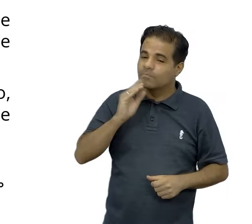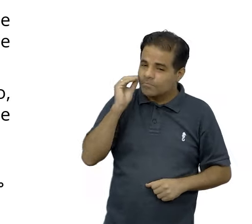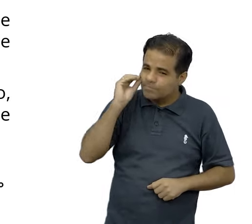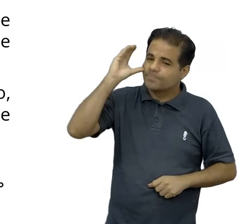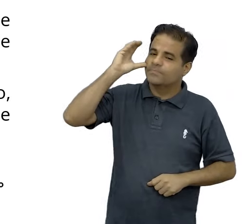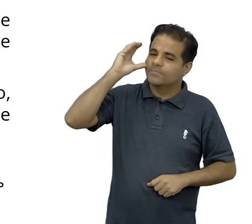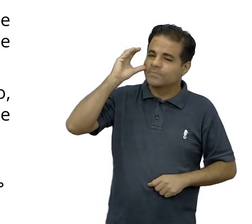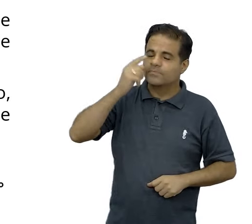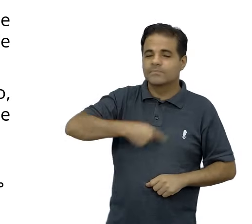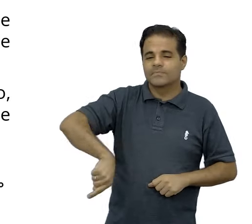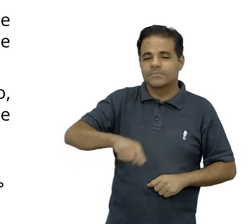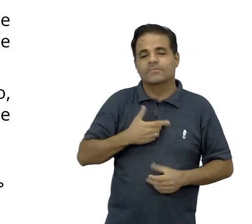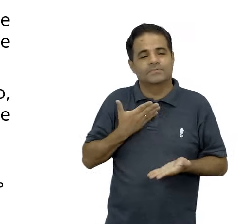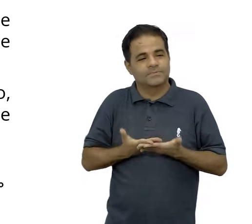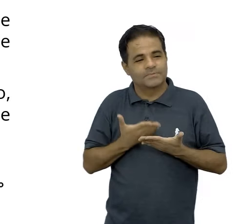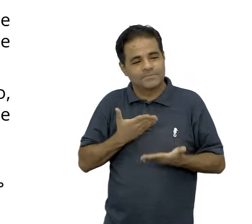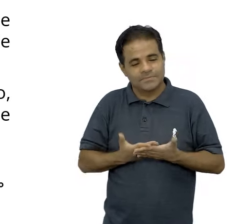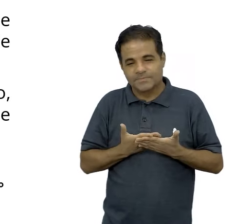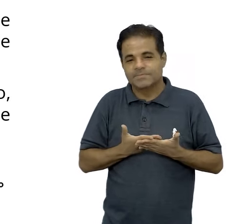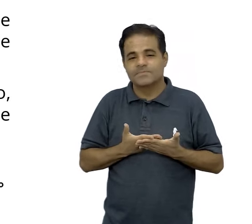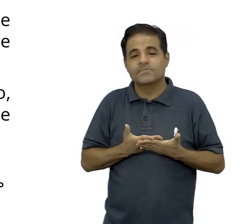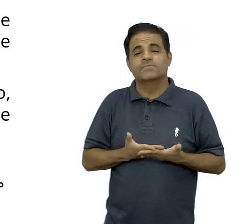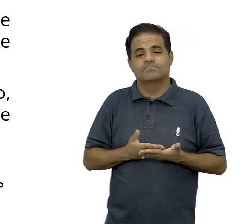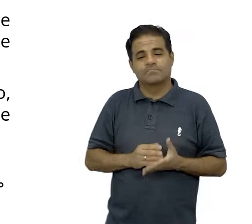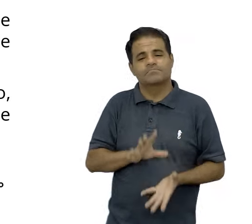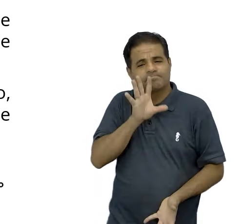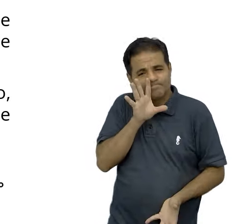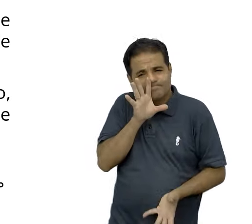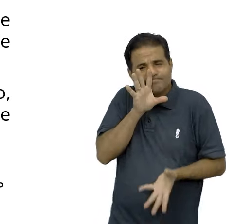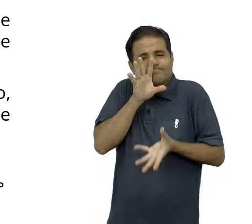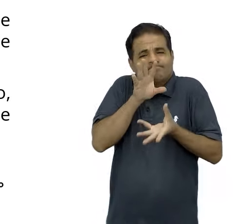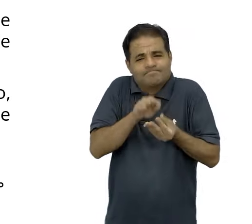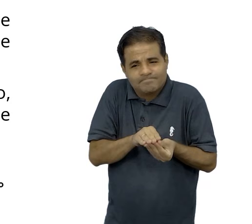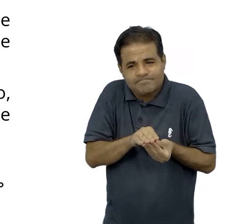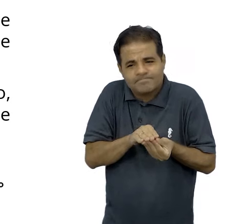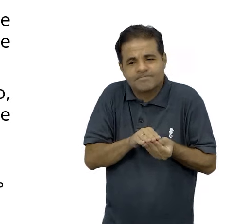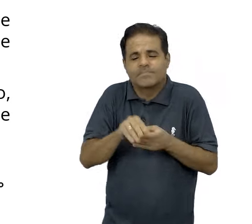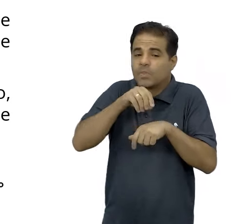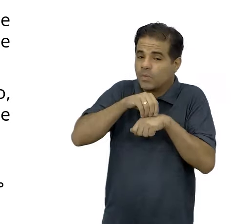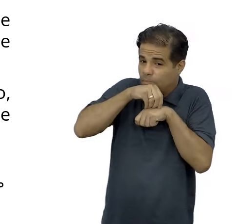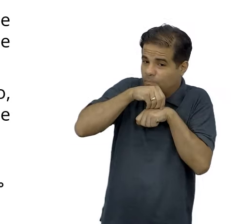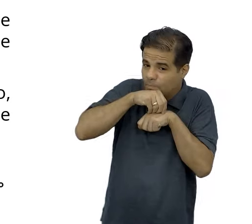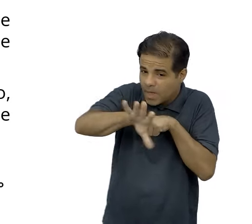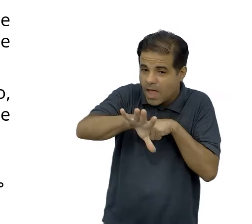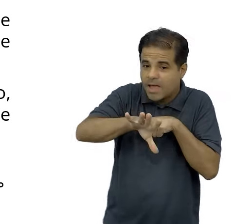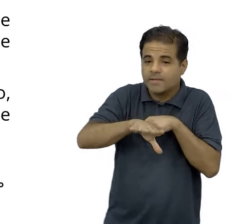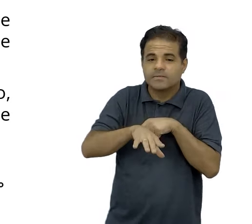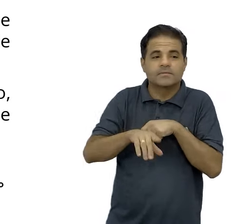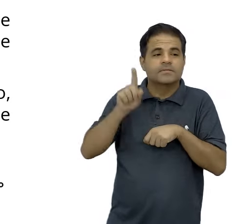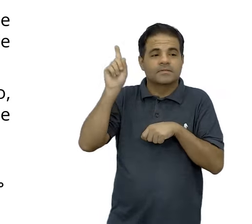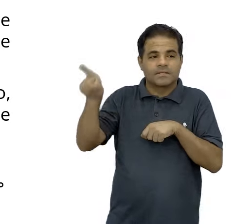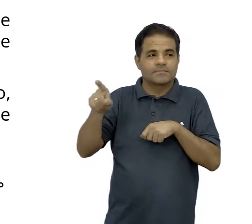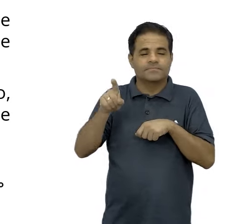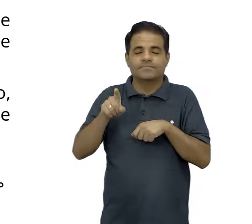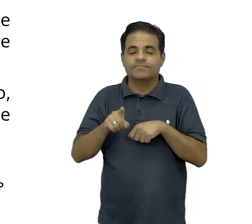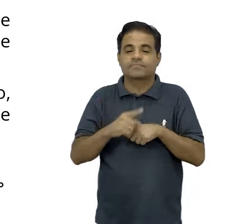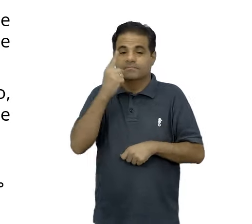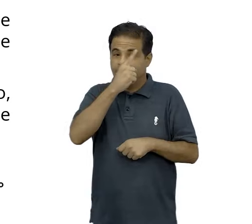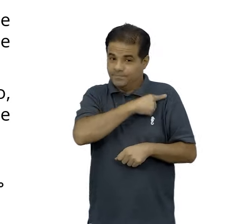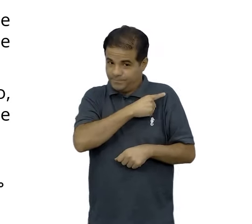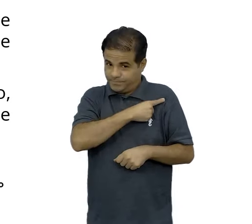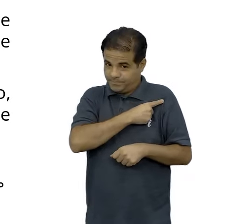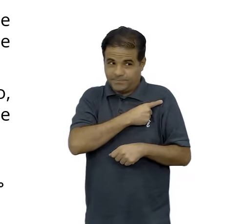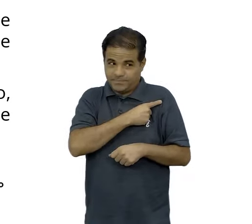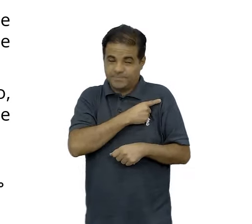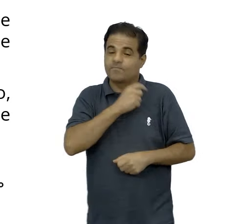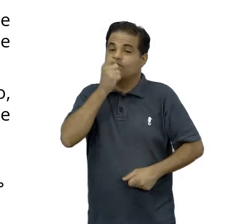dos estudantes. E para exemplificar, aqui a gente pode citar, por exemplo, que lá no primeiro aninho, na